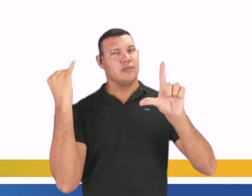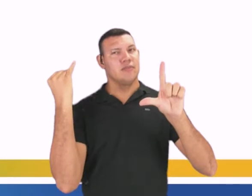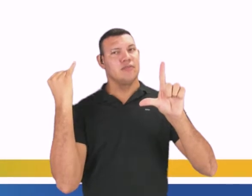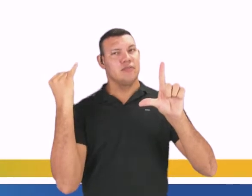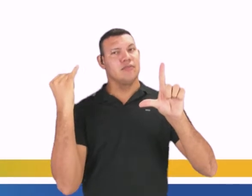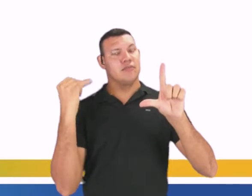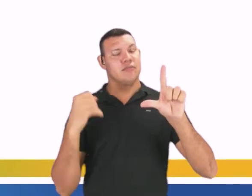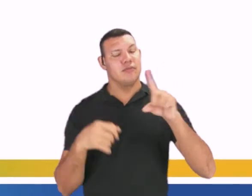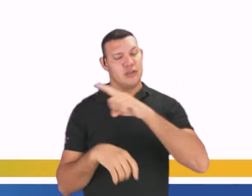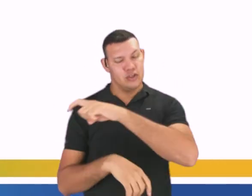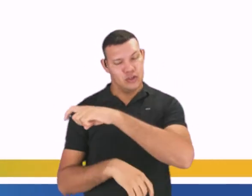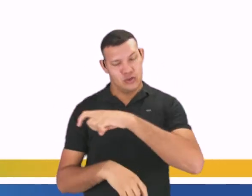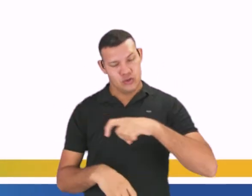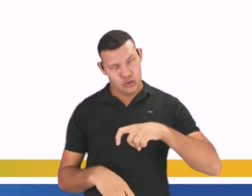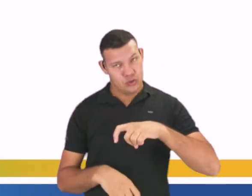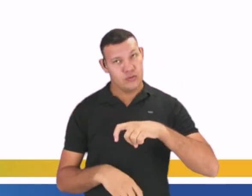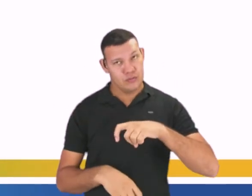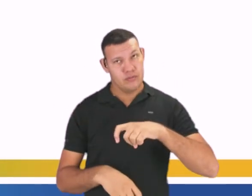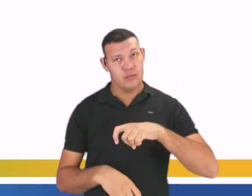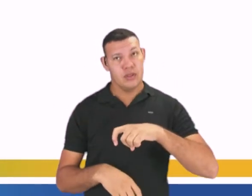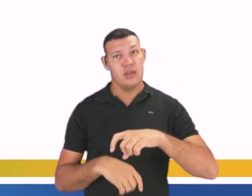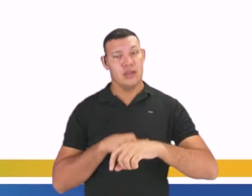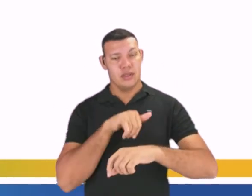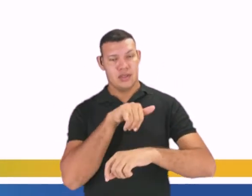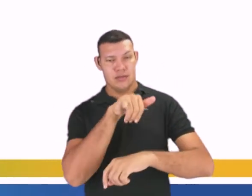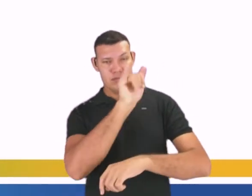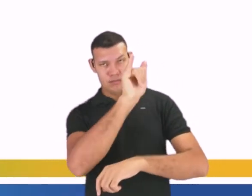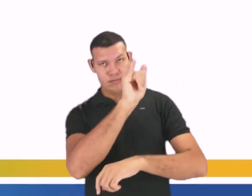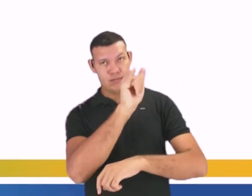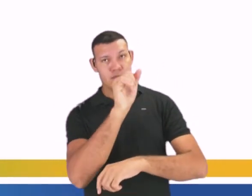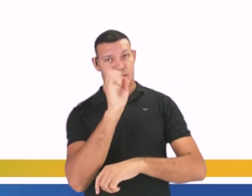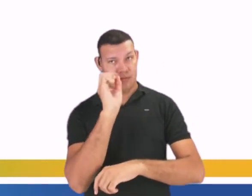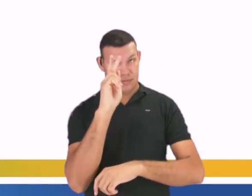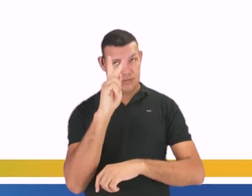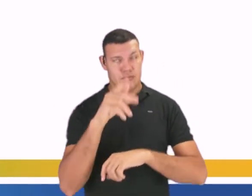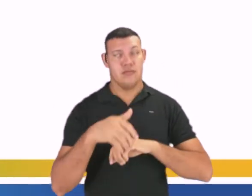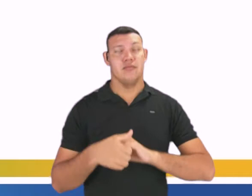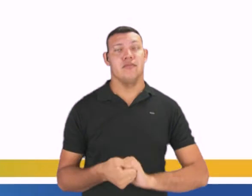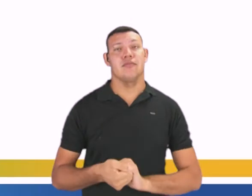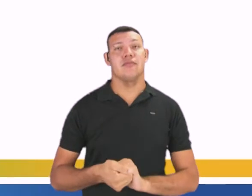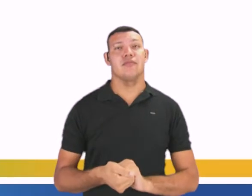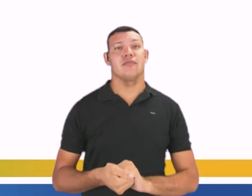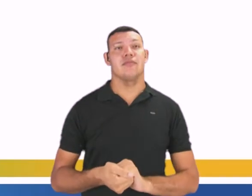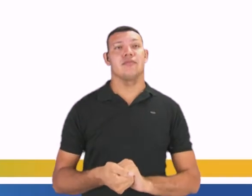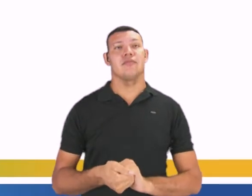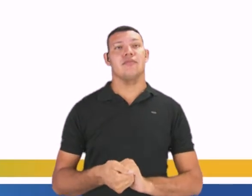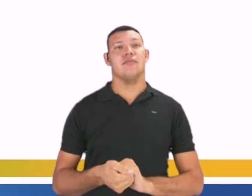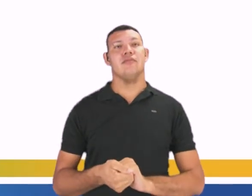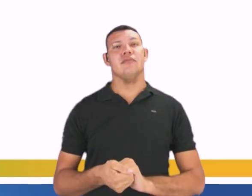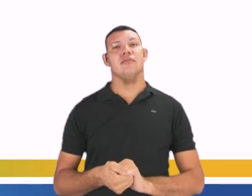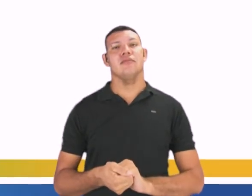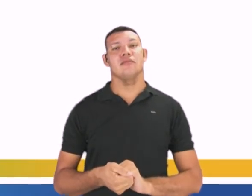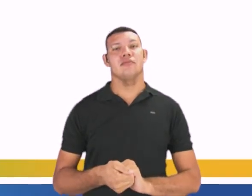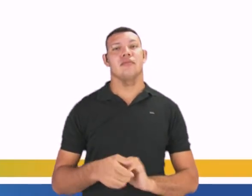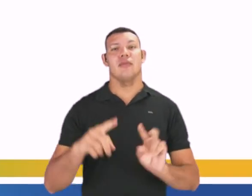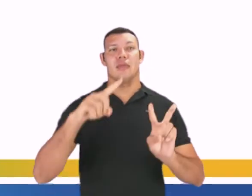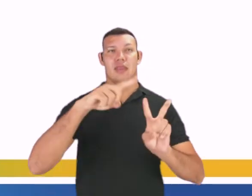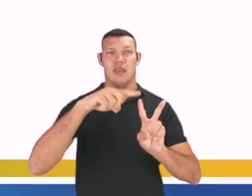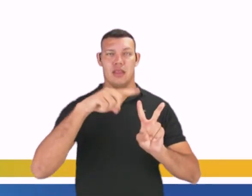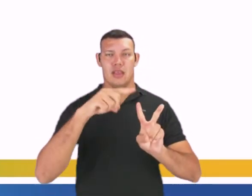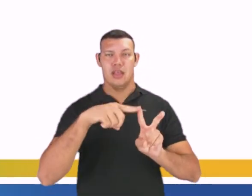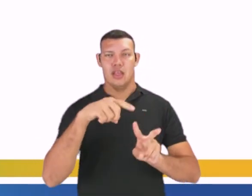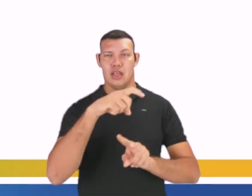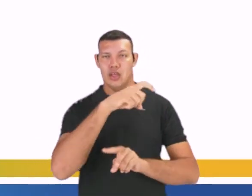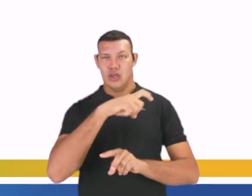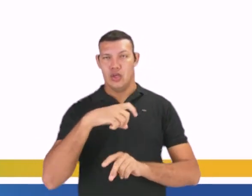o x-vértice e o y-vértice. Tudo bem? Então, olha só, as raízes x1 e x2, em relação ao